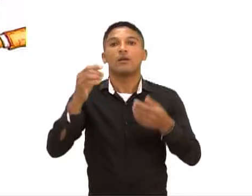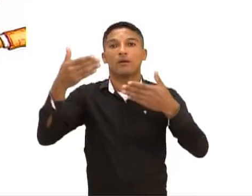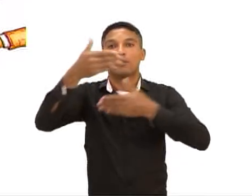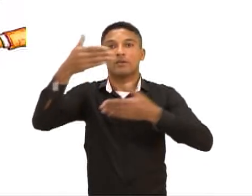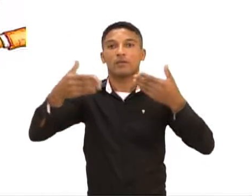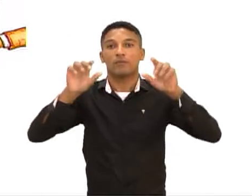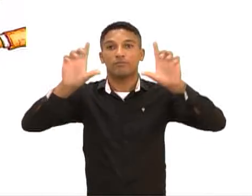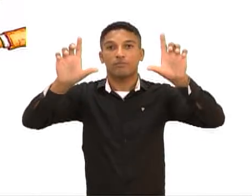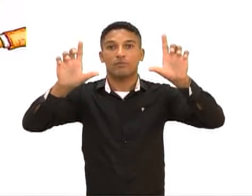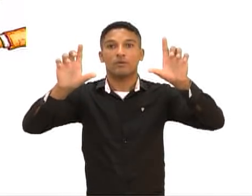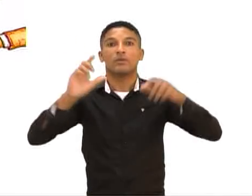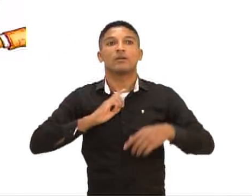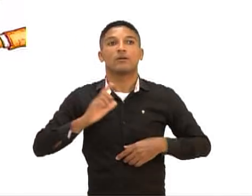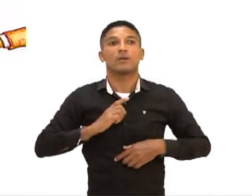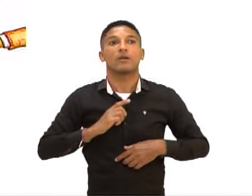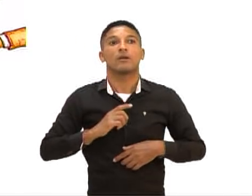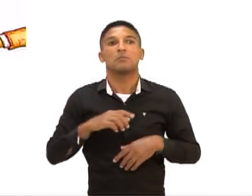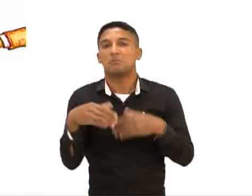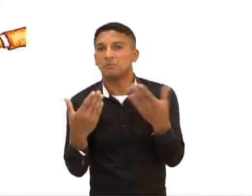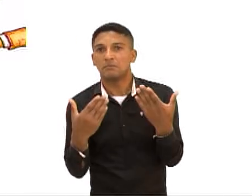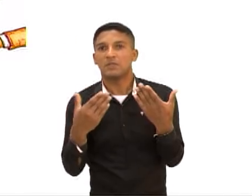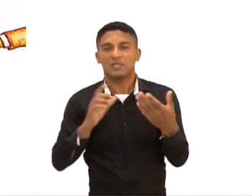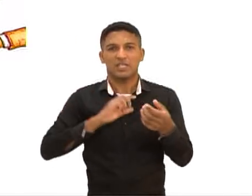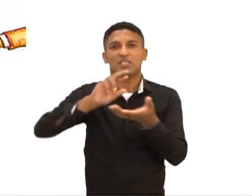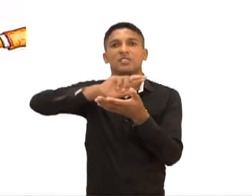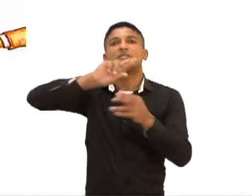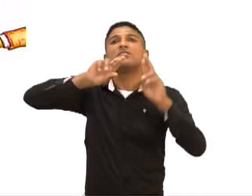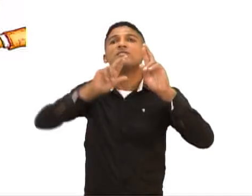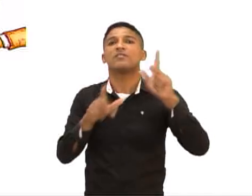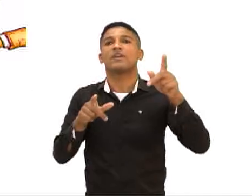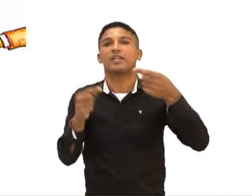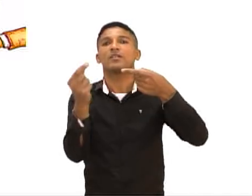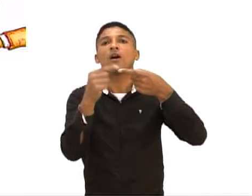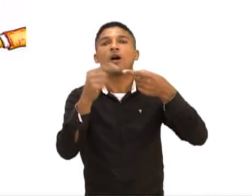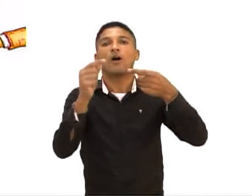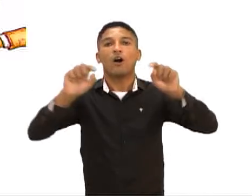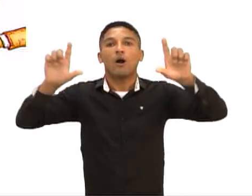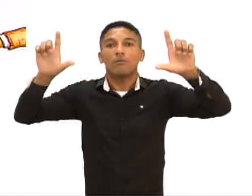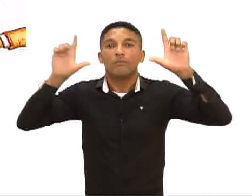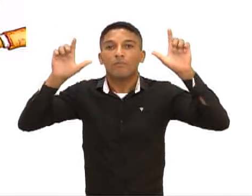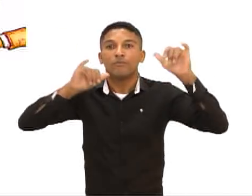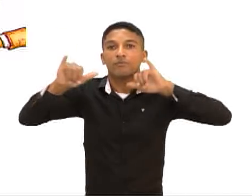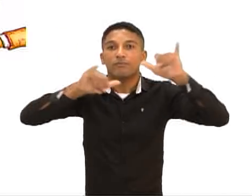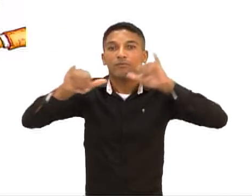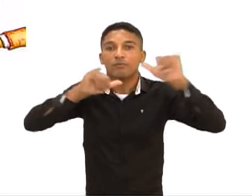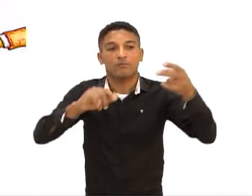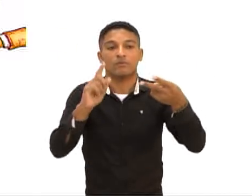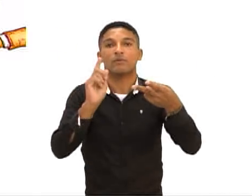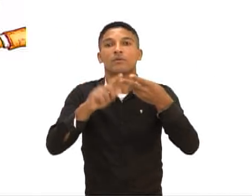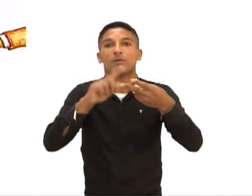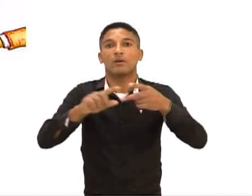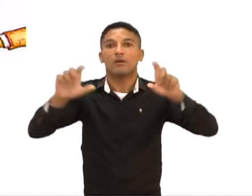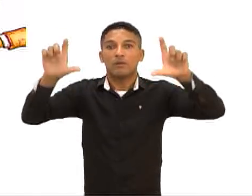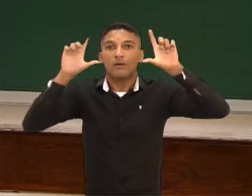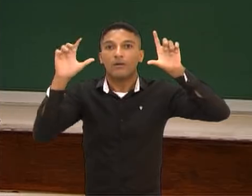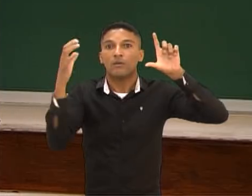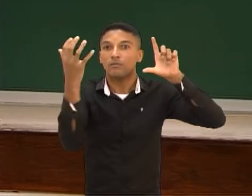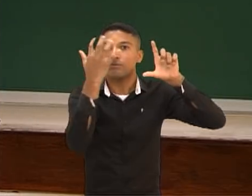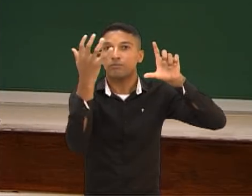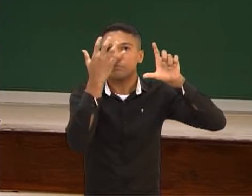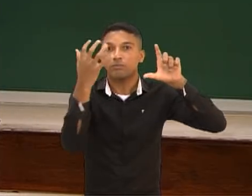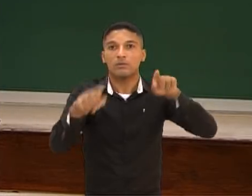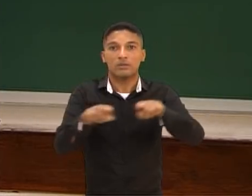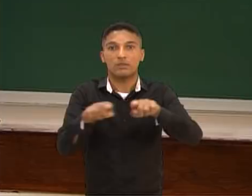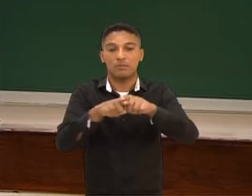slides, a gente tem aqui: será que existe uma diferença entre publicidade, propaganda e marketing? Então vocês